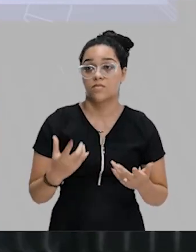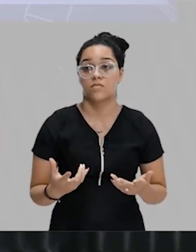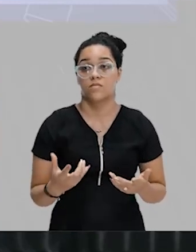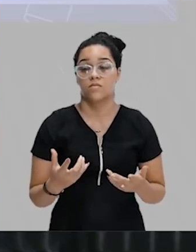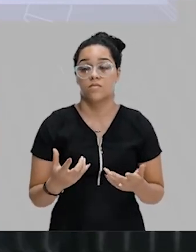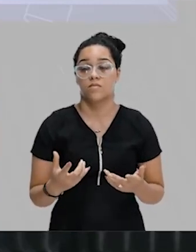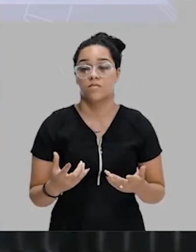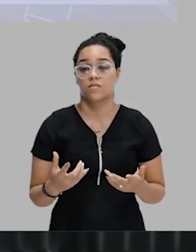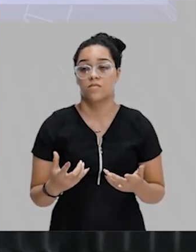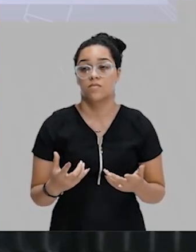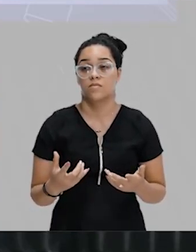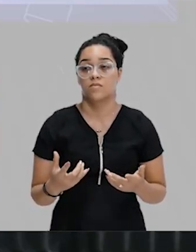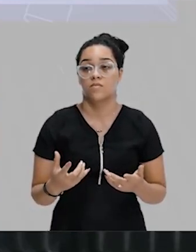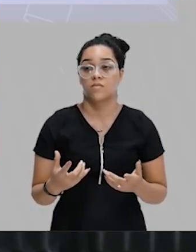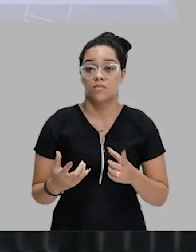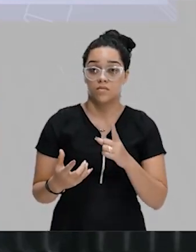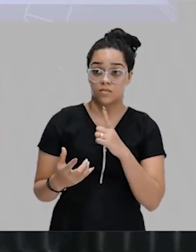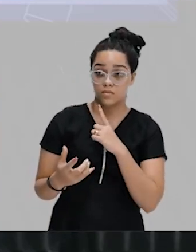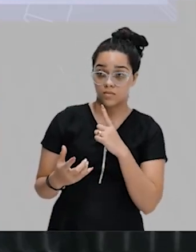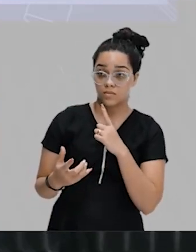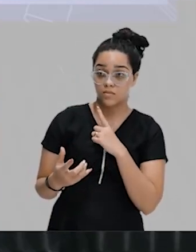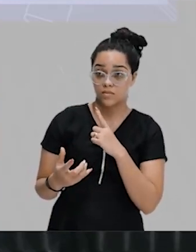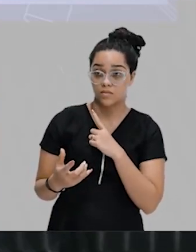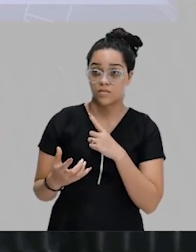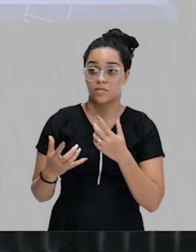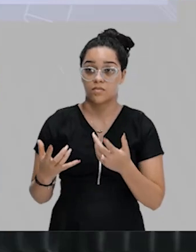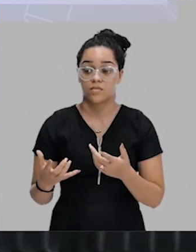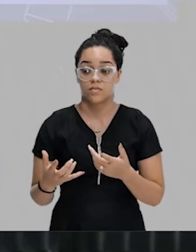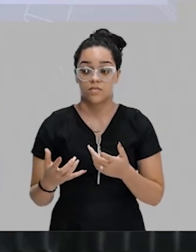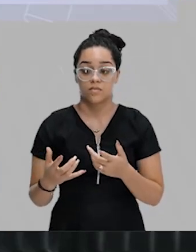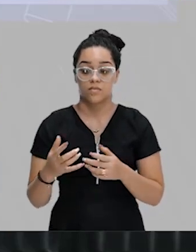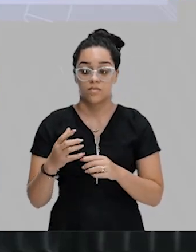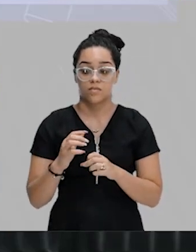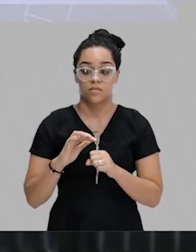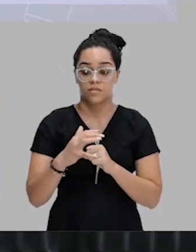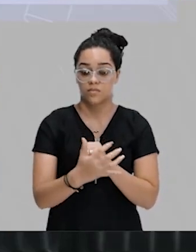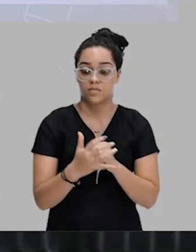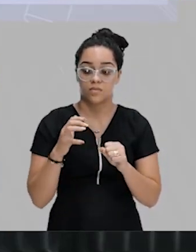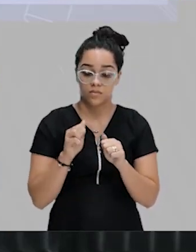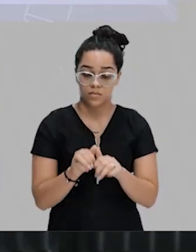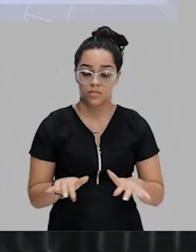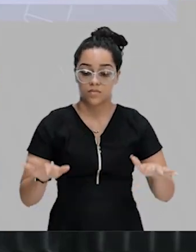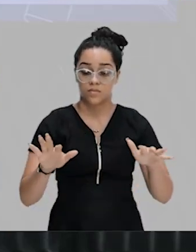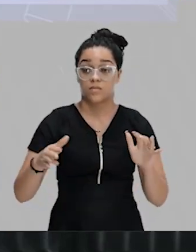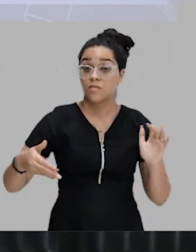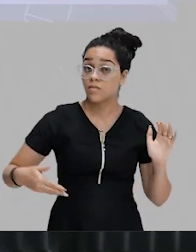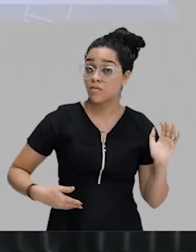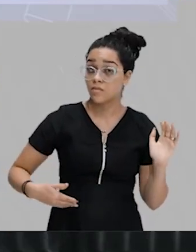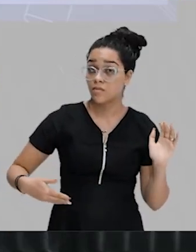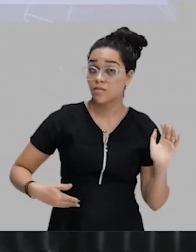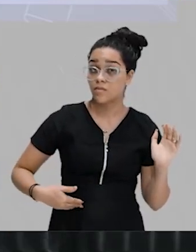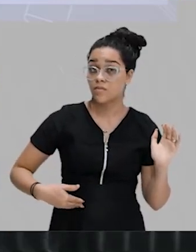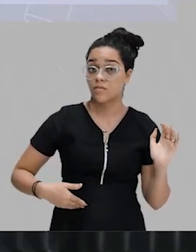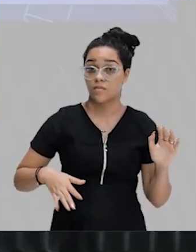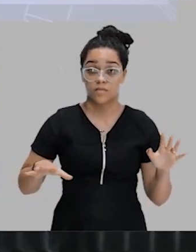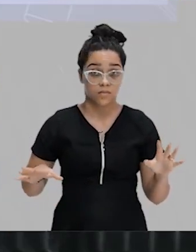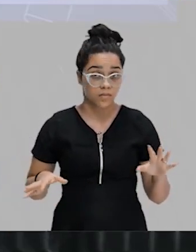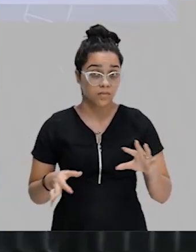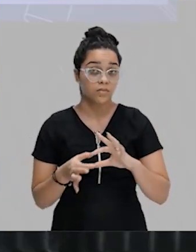dessa peste, se configurando como epidemia, é justamente a fome,